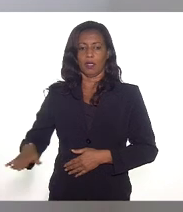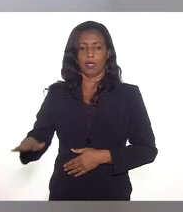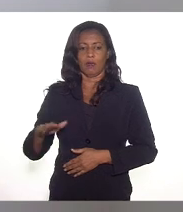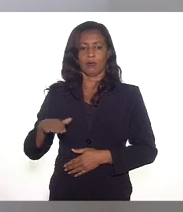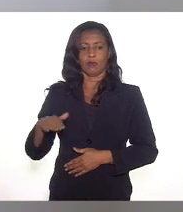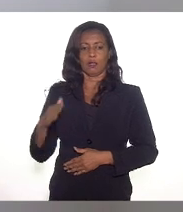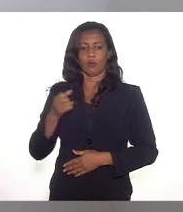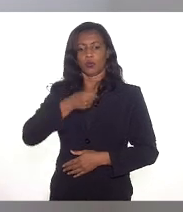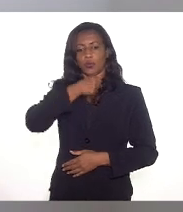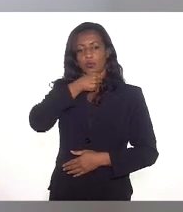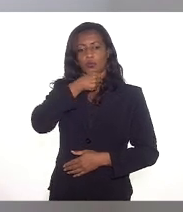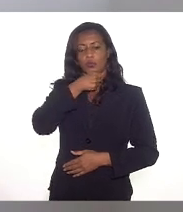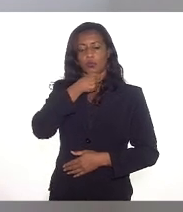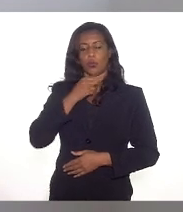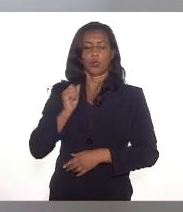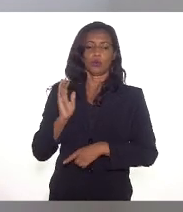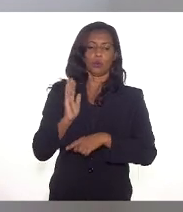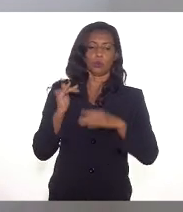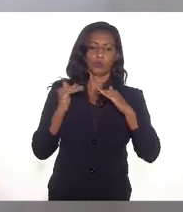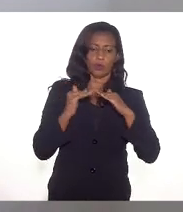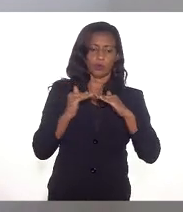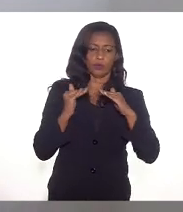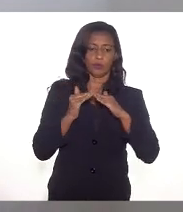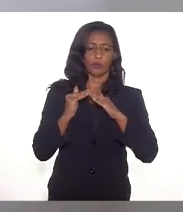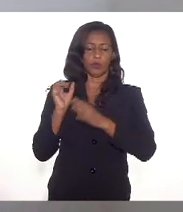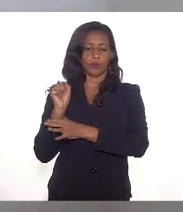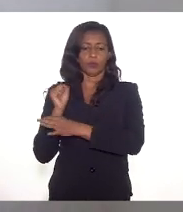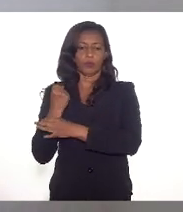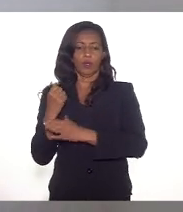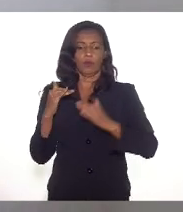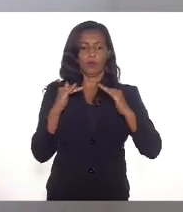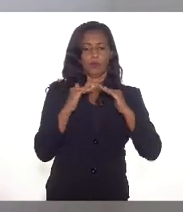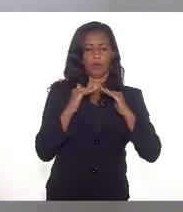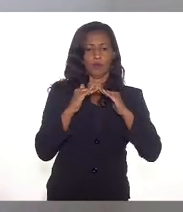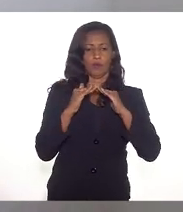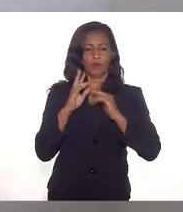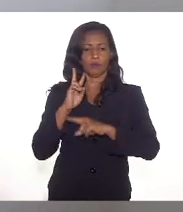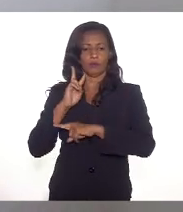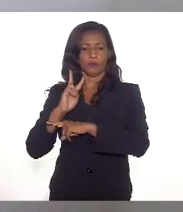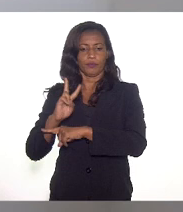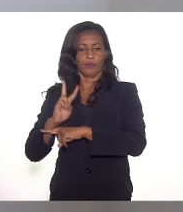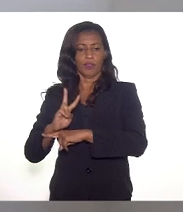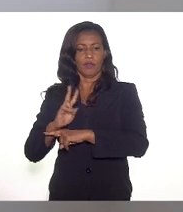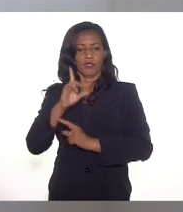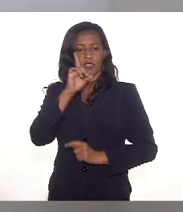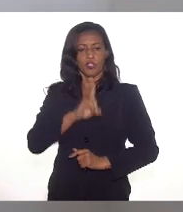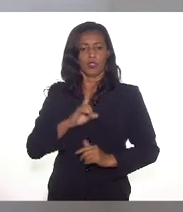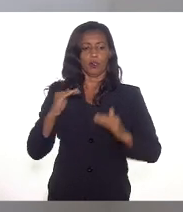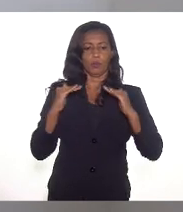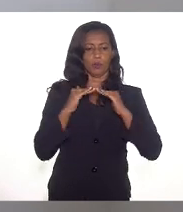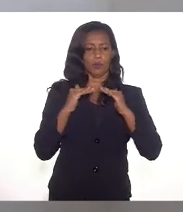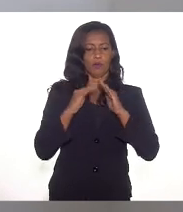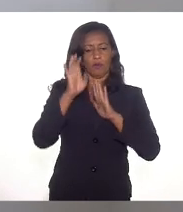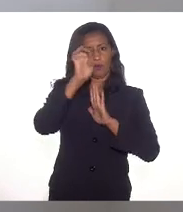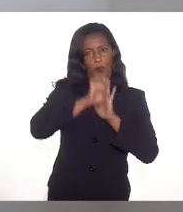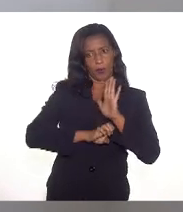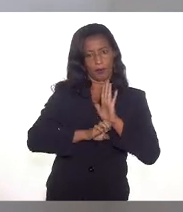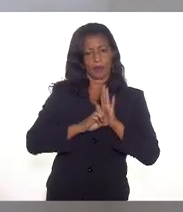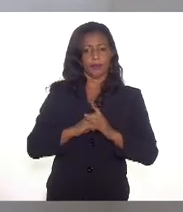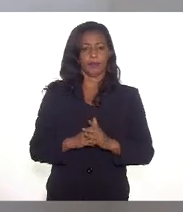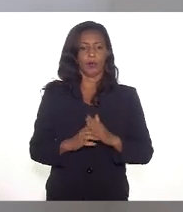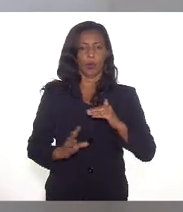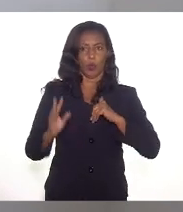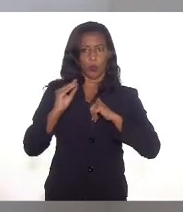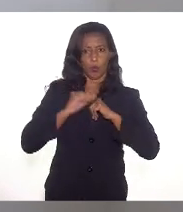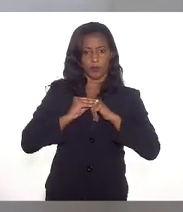favorável. Segurança Pública e assunto de polícia, favorável. Defesa dos direitos humanos e cidadania, favorável, com emendas. De